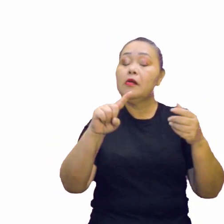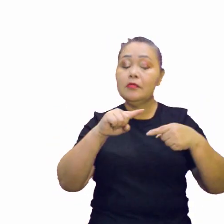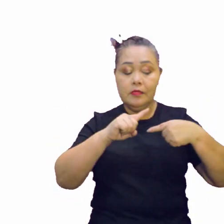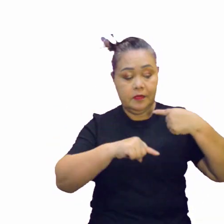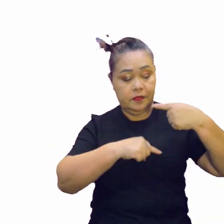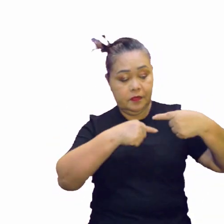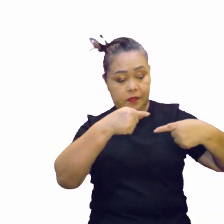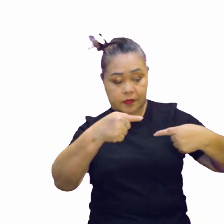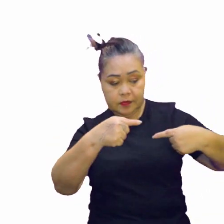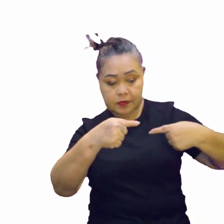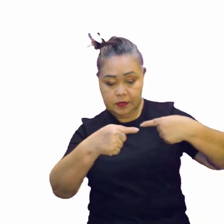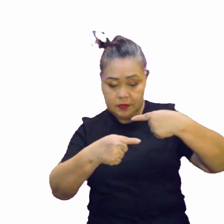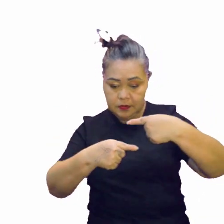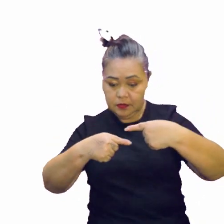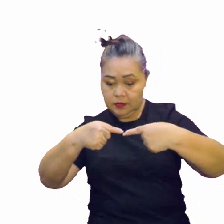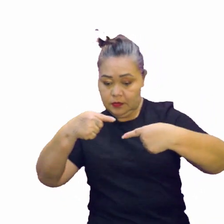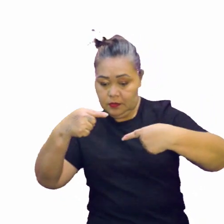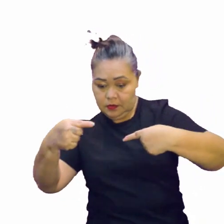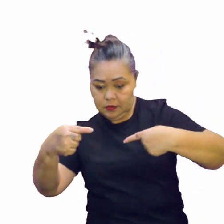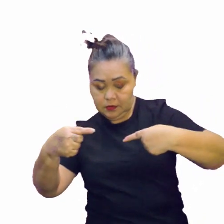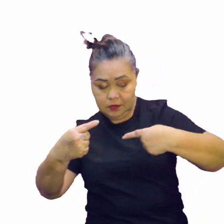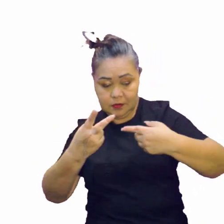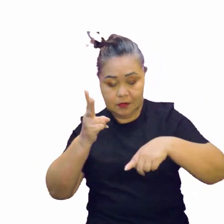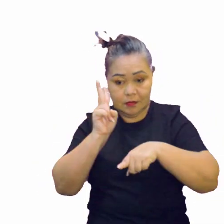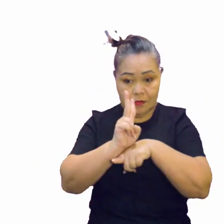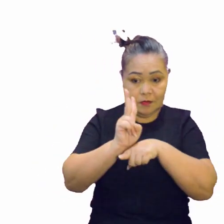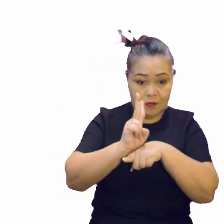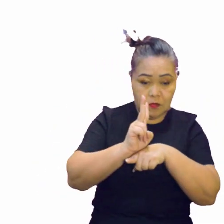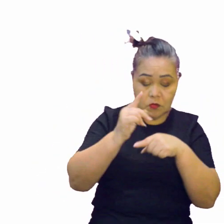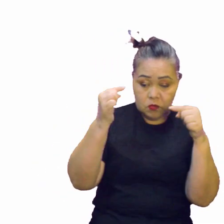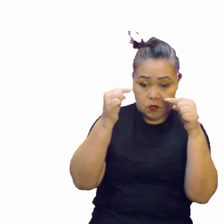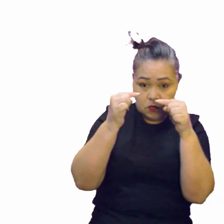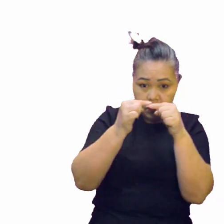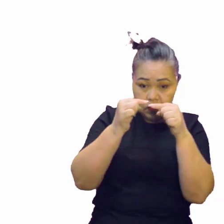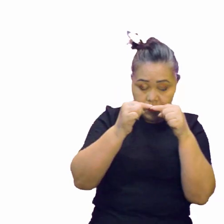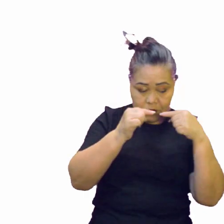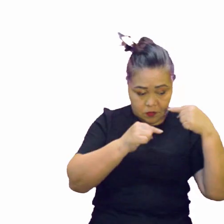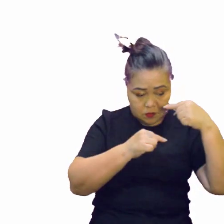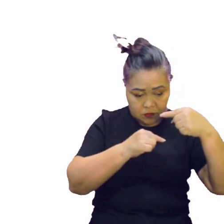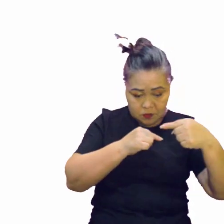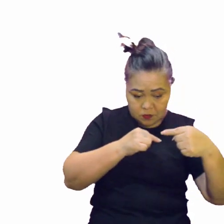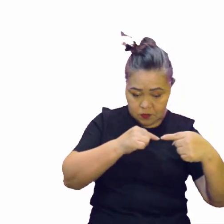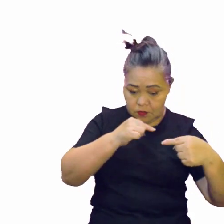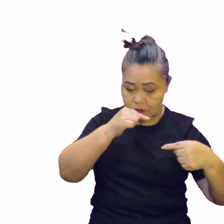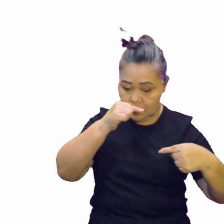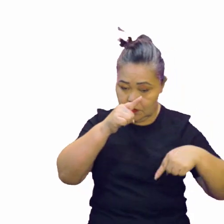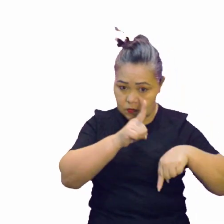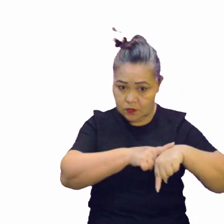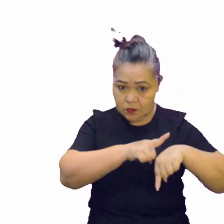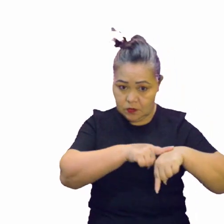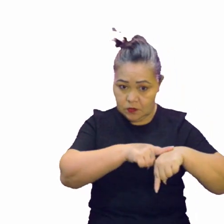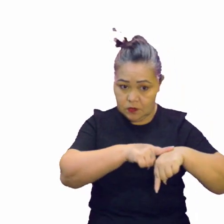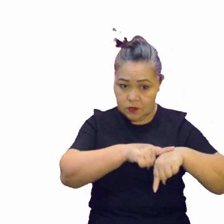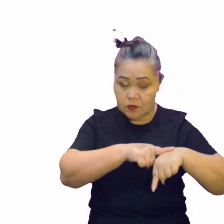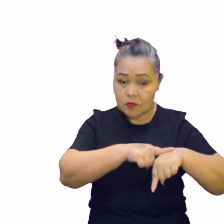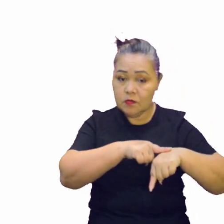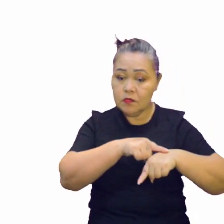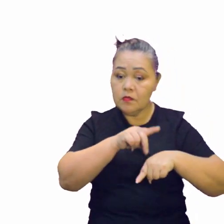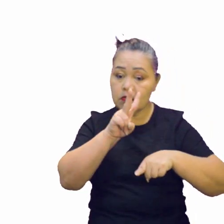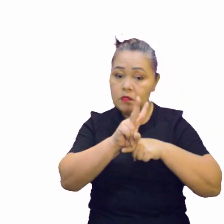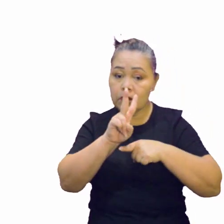sequenciais, implantação de acordo com uma sequência no tempo de plantio entre